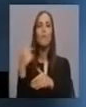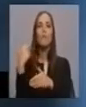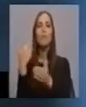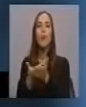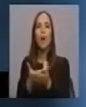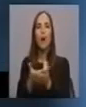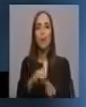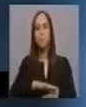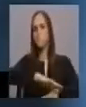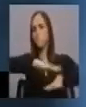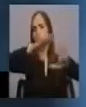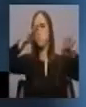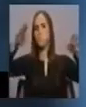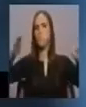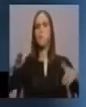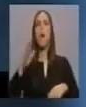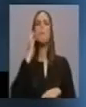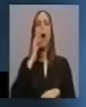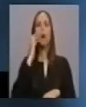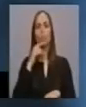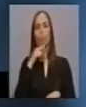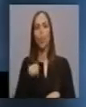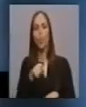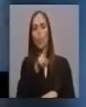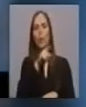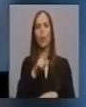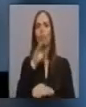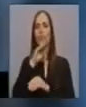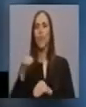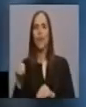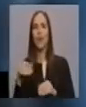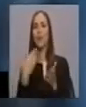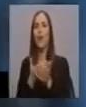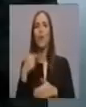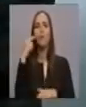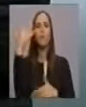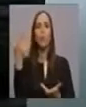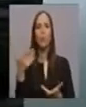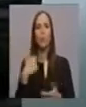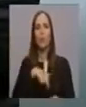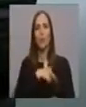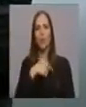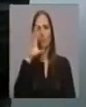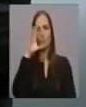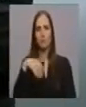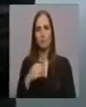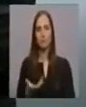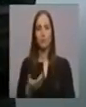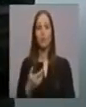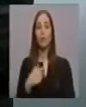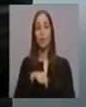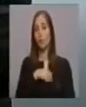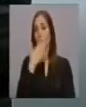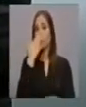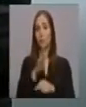montanhas de plástico nos rios e nos nos céus porque já tenho vários exemplos lançarmos como os pioneiros a